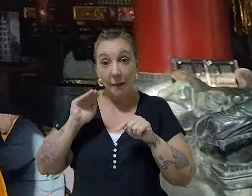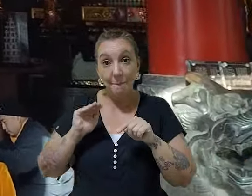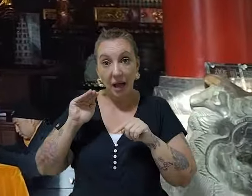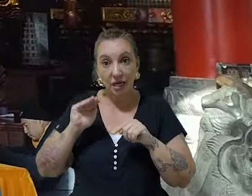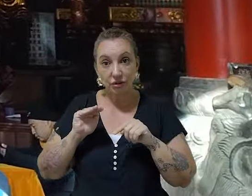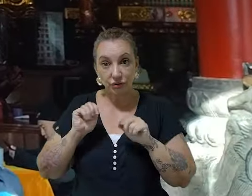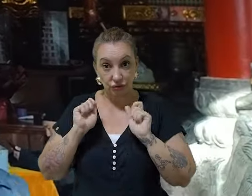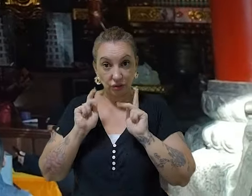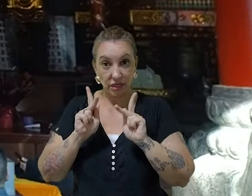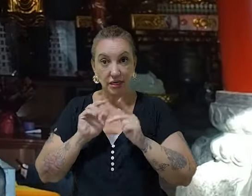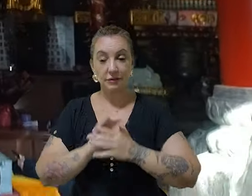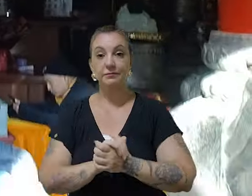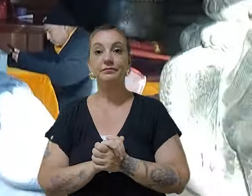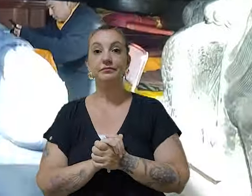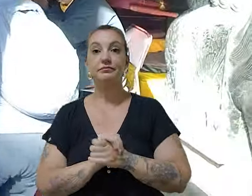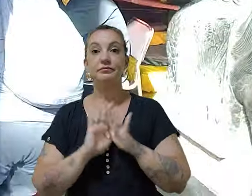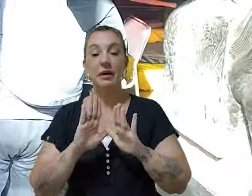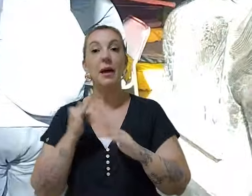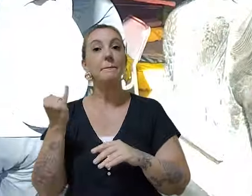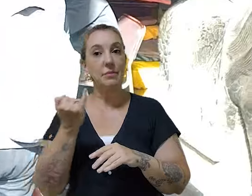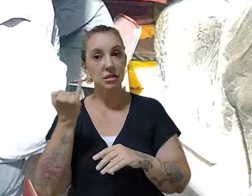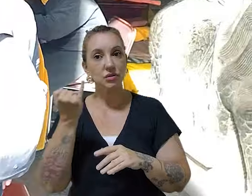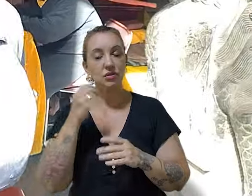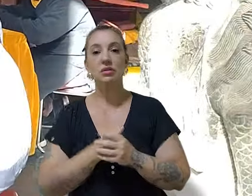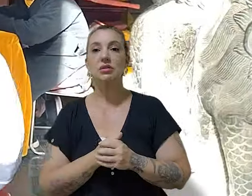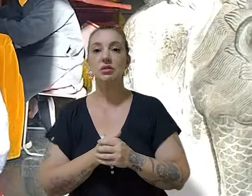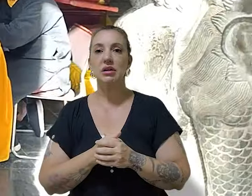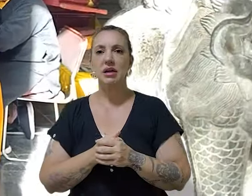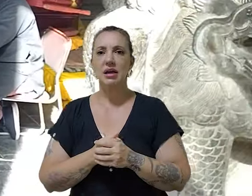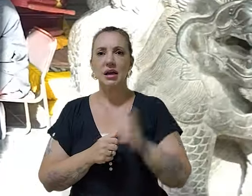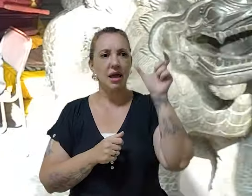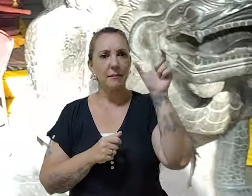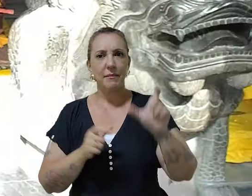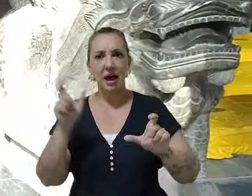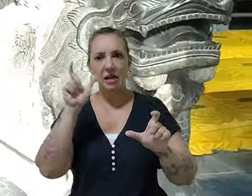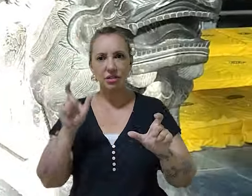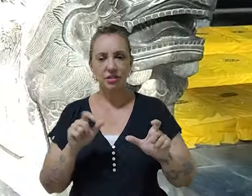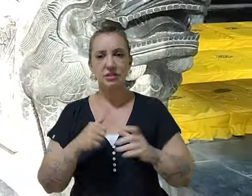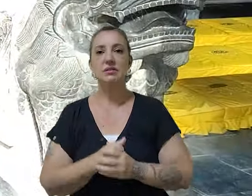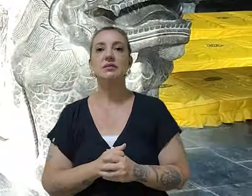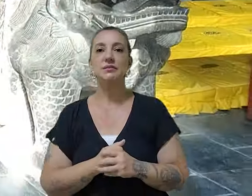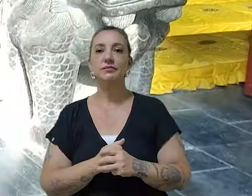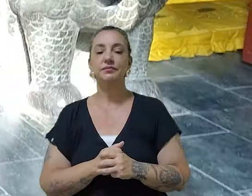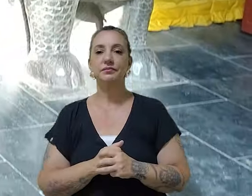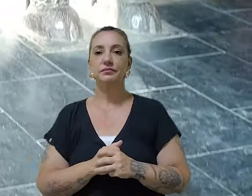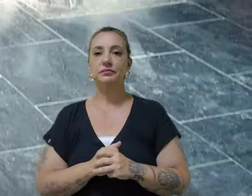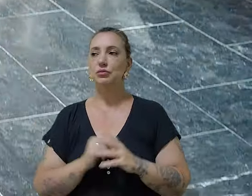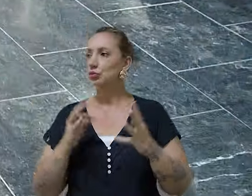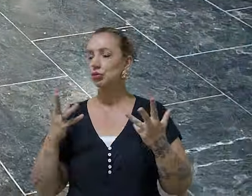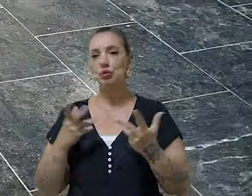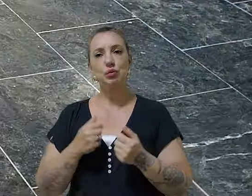baixo, tá bom? Mas é impressionante as imagens e tudo,